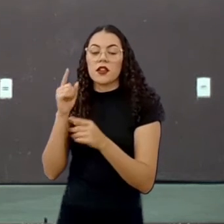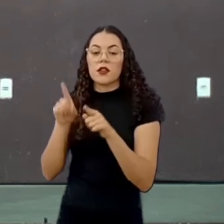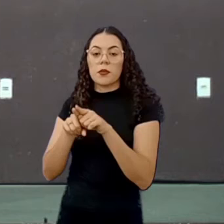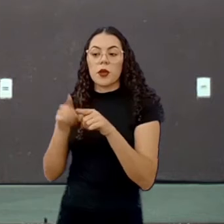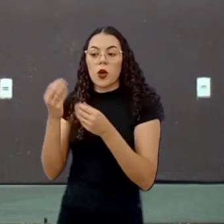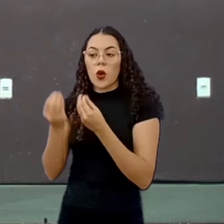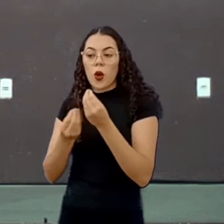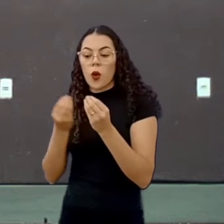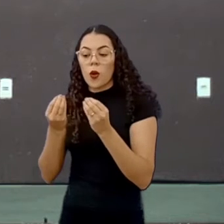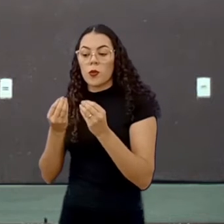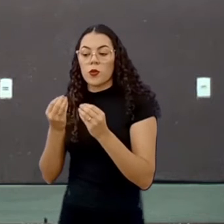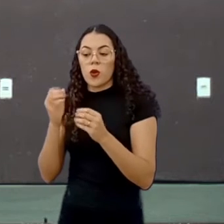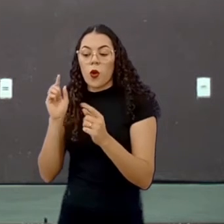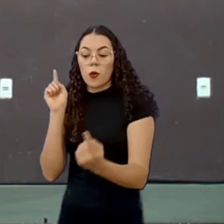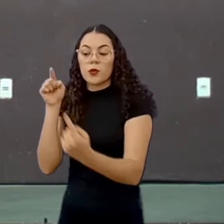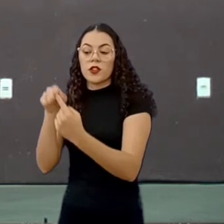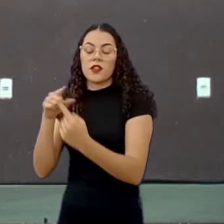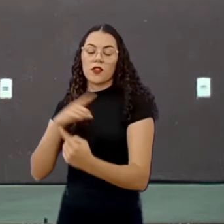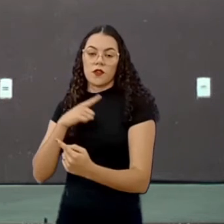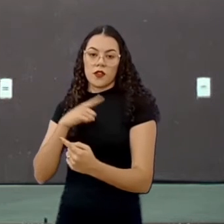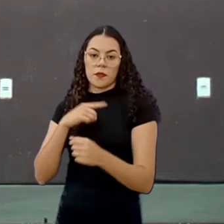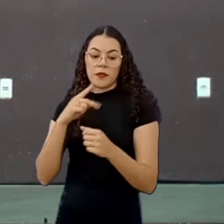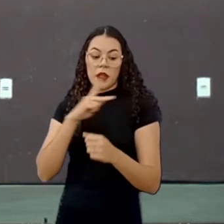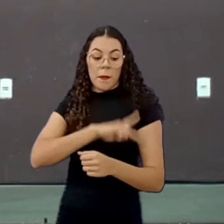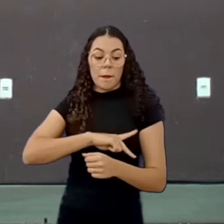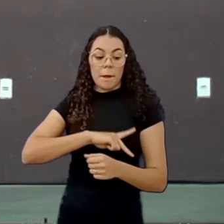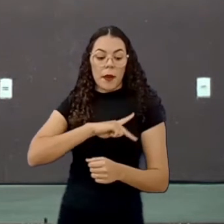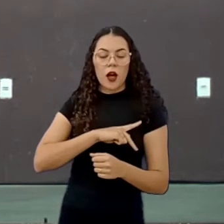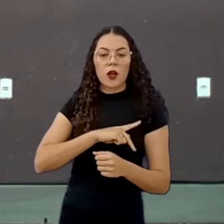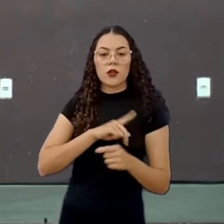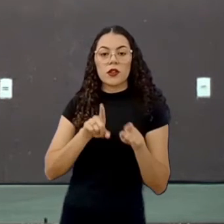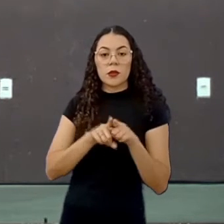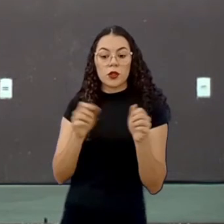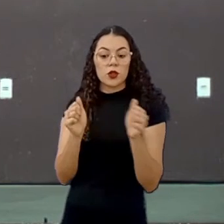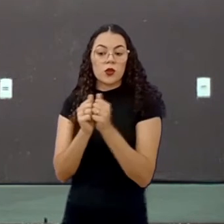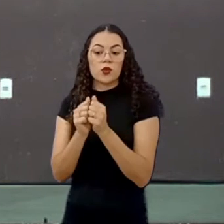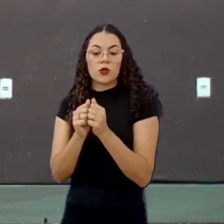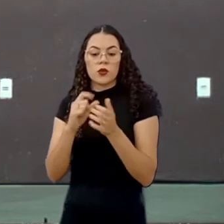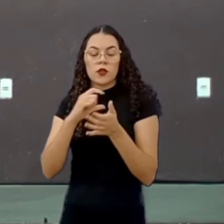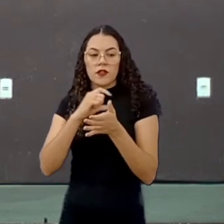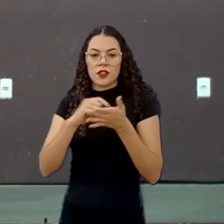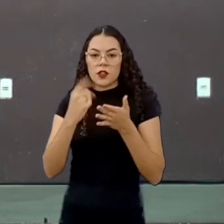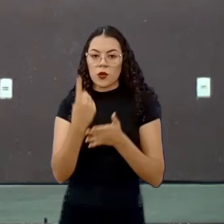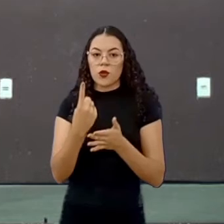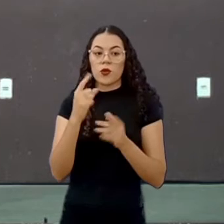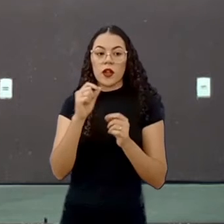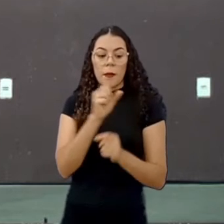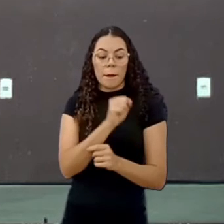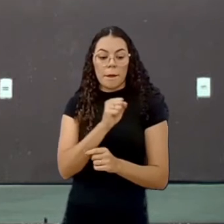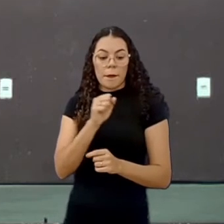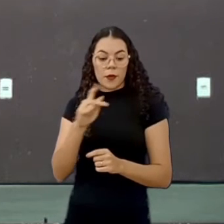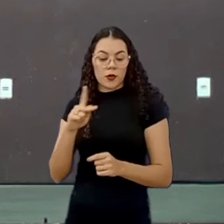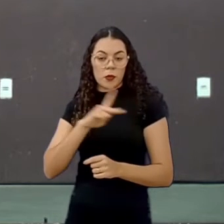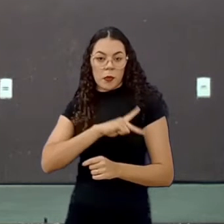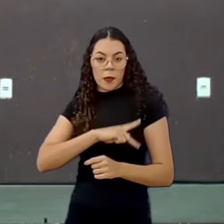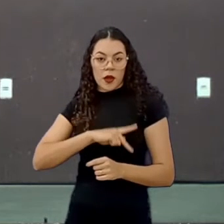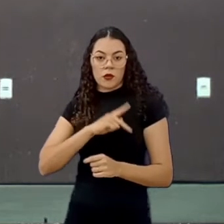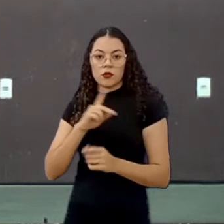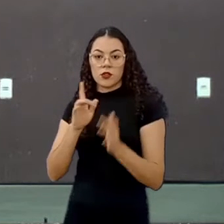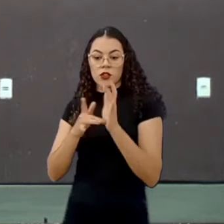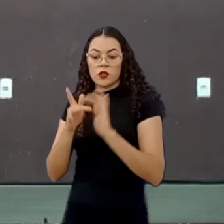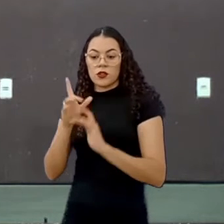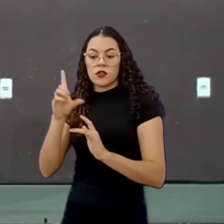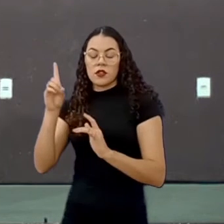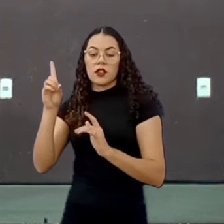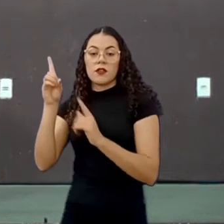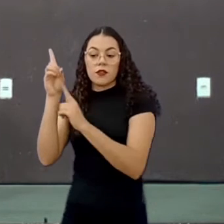ela deveria ter. Ao lado de Paulo, a gente vê também no versículo 1 que ele diz: Paulo, apóstolo de Cristo Jesus, pela vontade de Deus, e